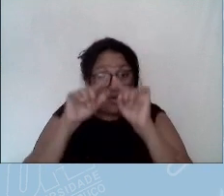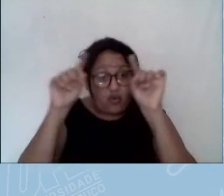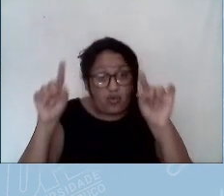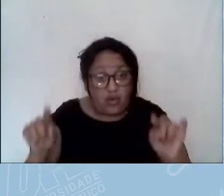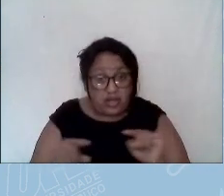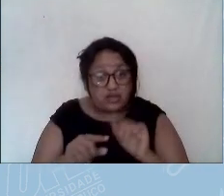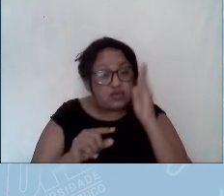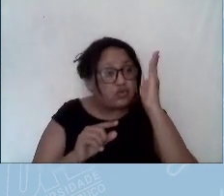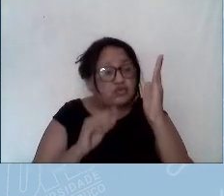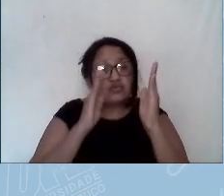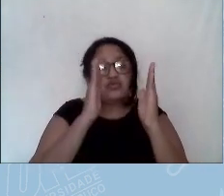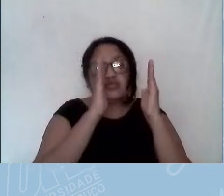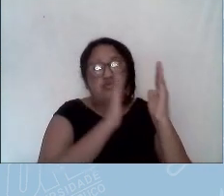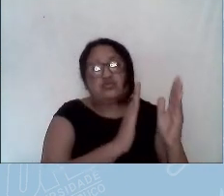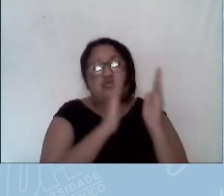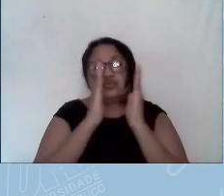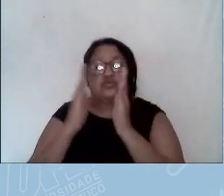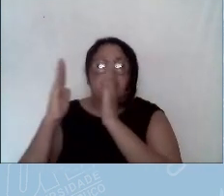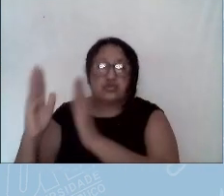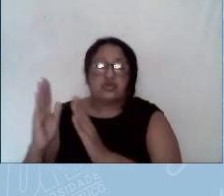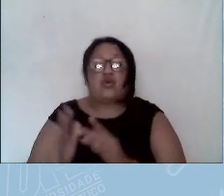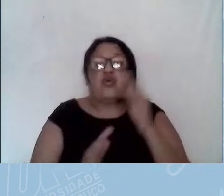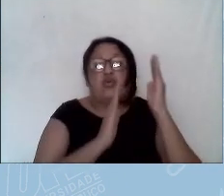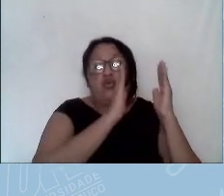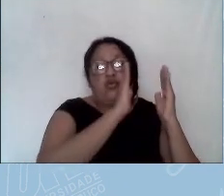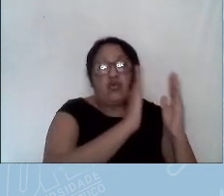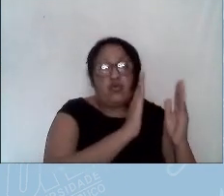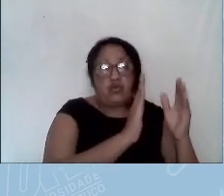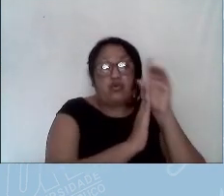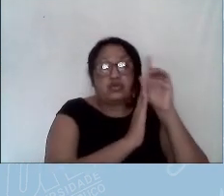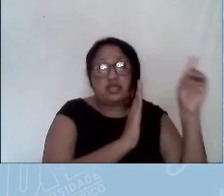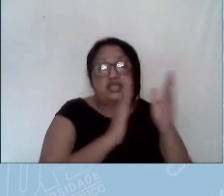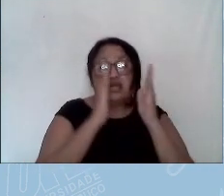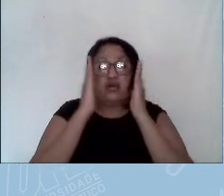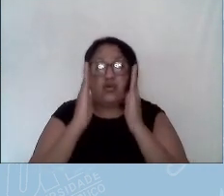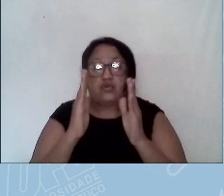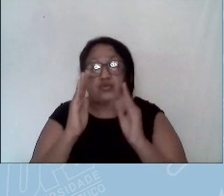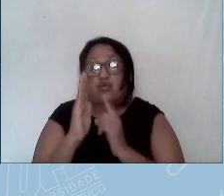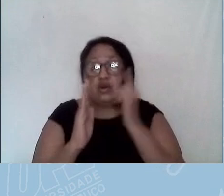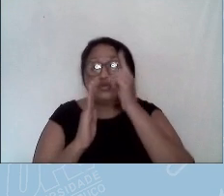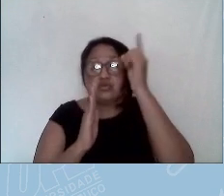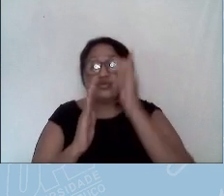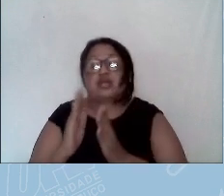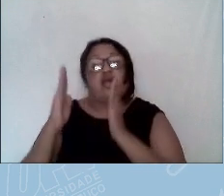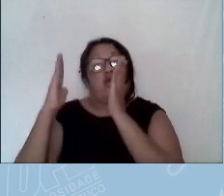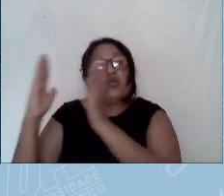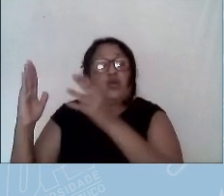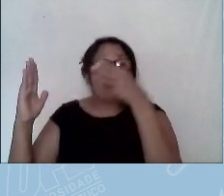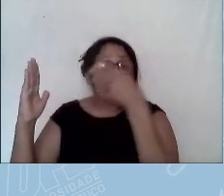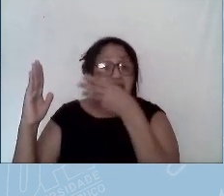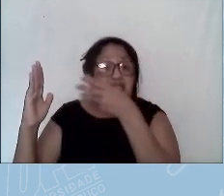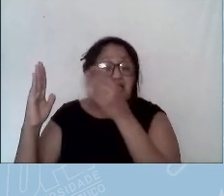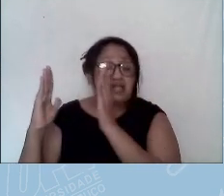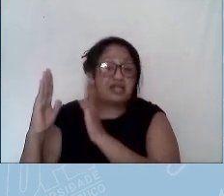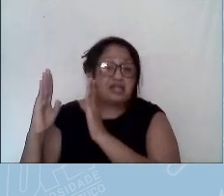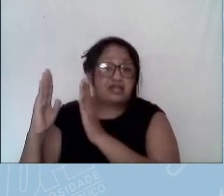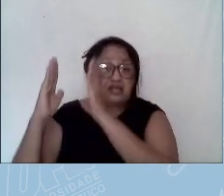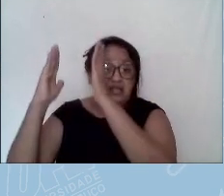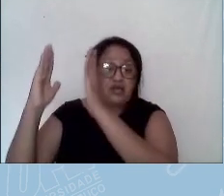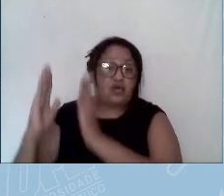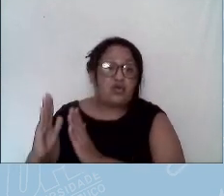colunas um com a data outro com a altura e acrescentou uma terceira coluna que não apresentava